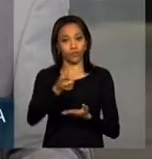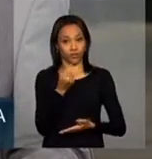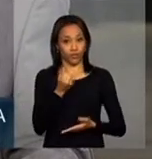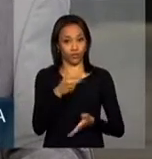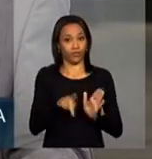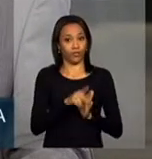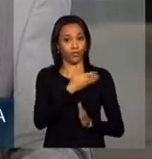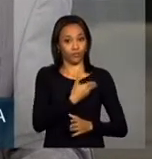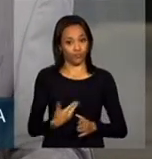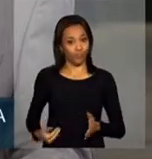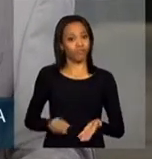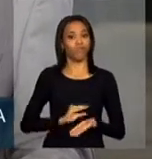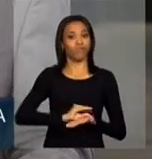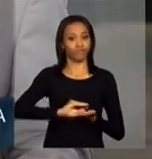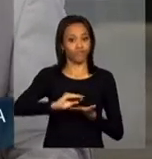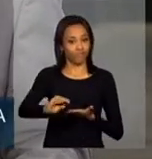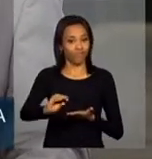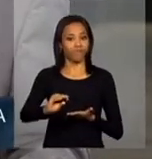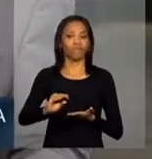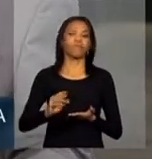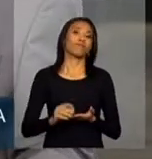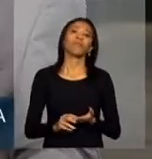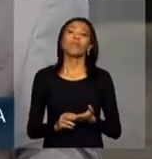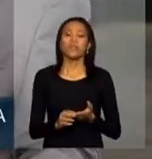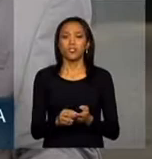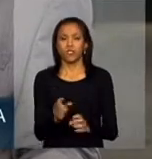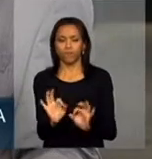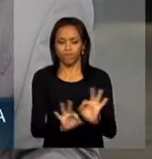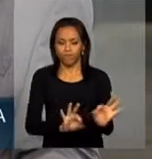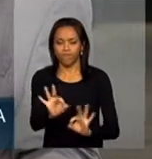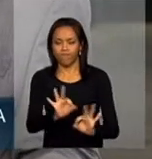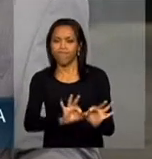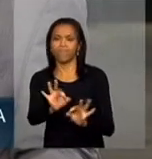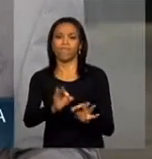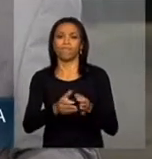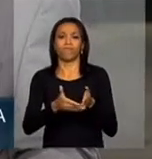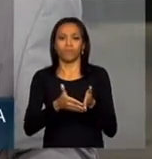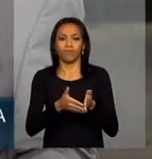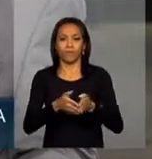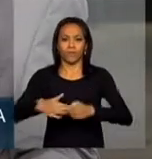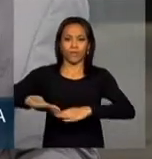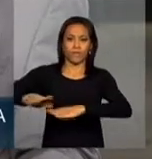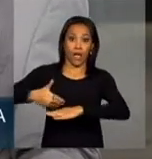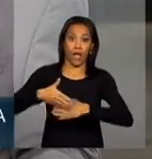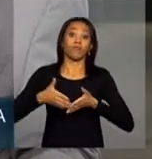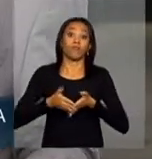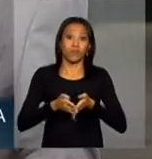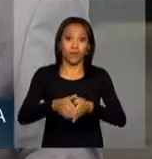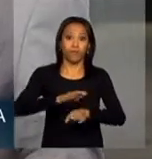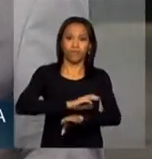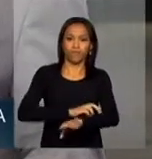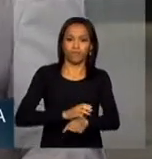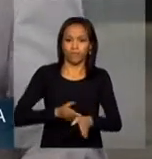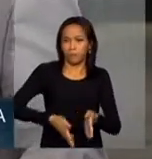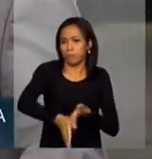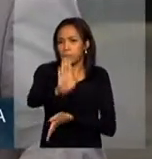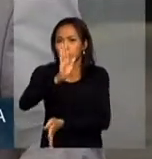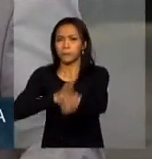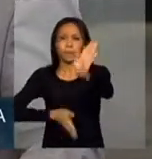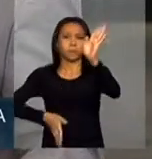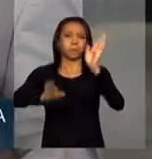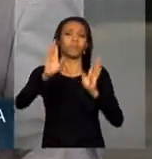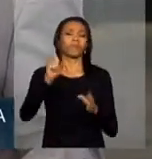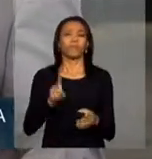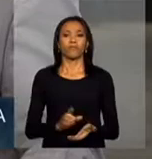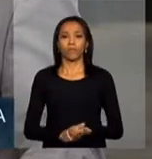públicos, né, de reforço de cais, dos acessos terrestres, né, tanto do lado direito, da